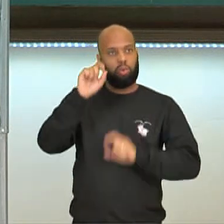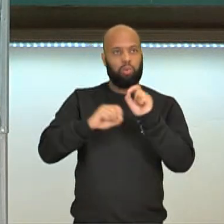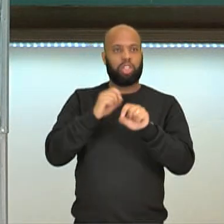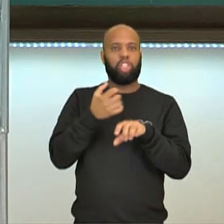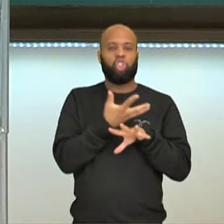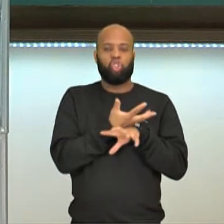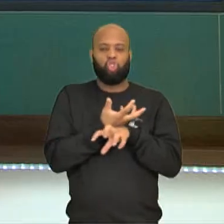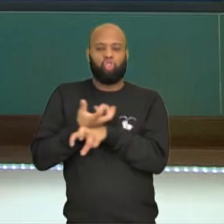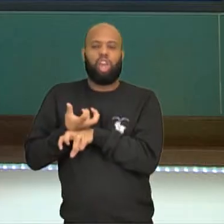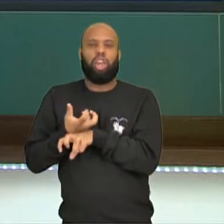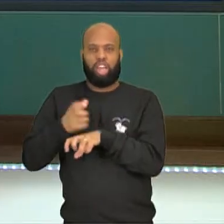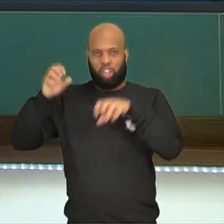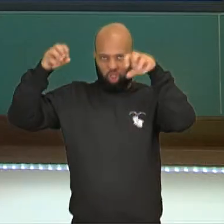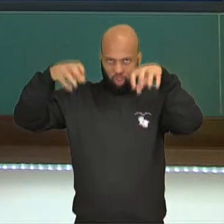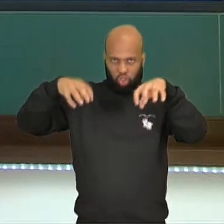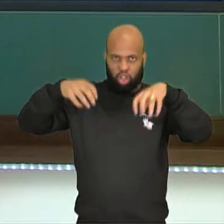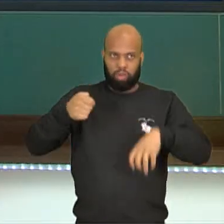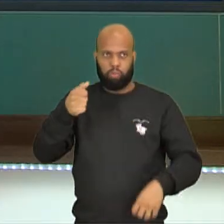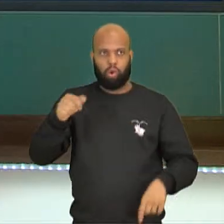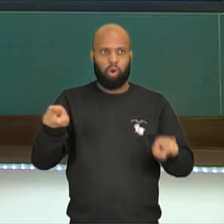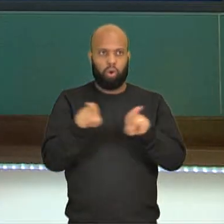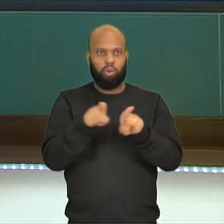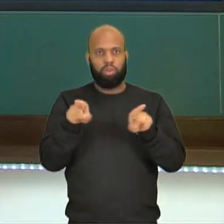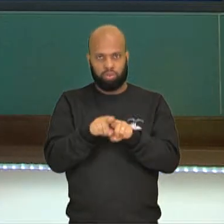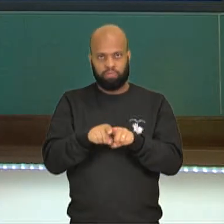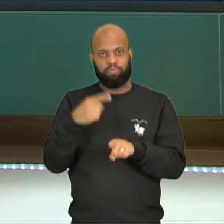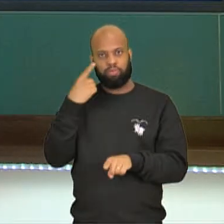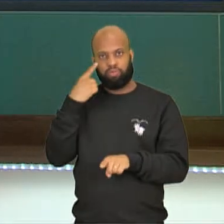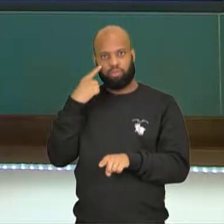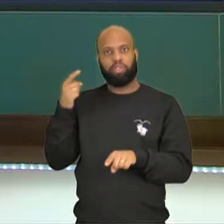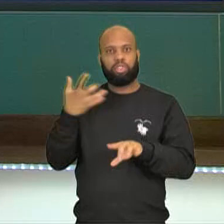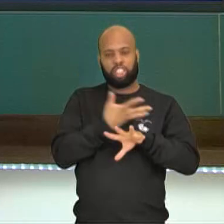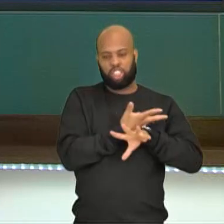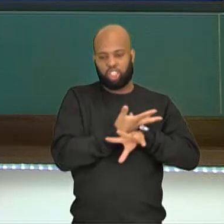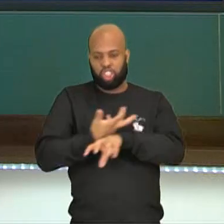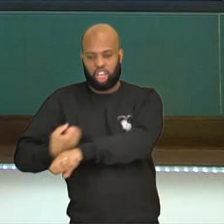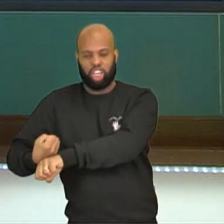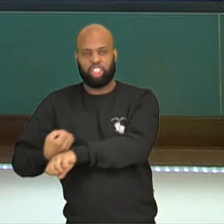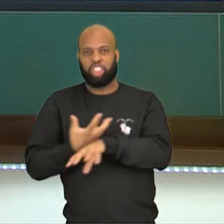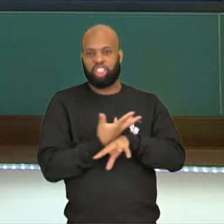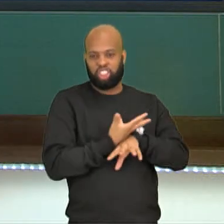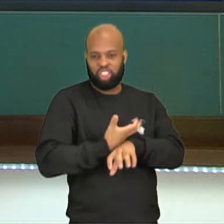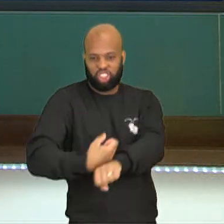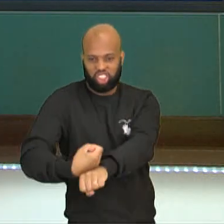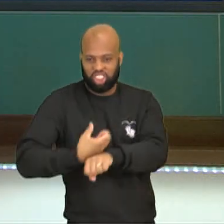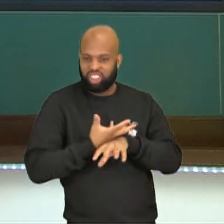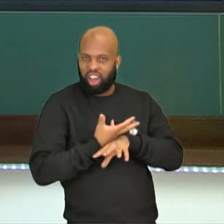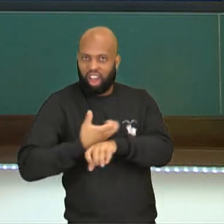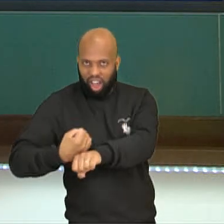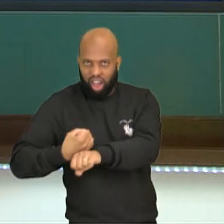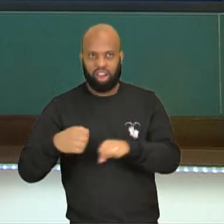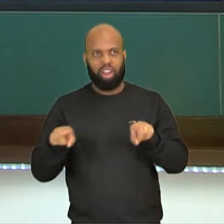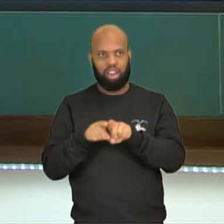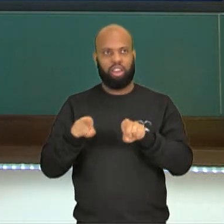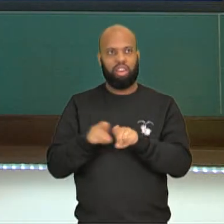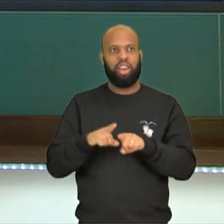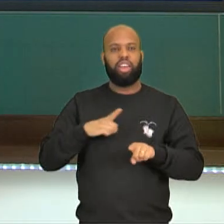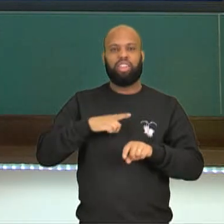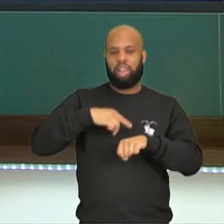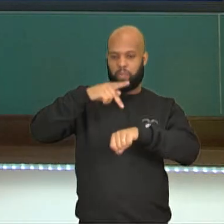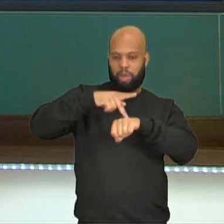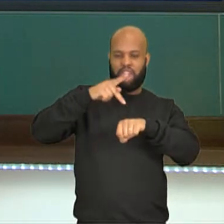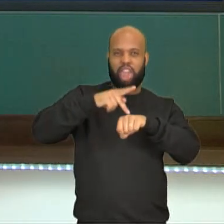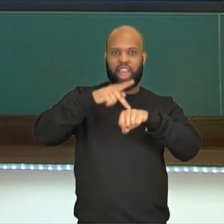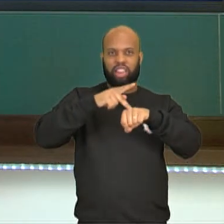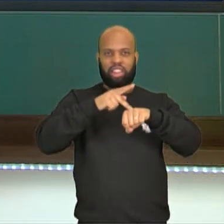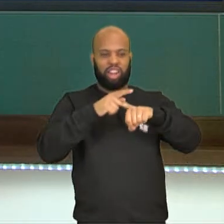seca, como vocês estão vendo aqui na imagem, caatinga pura, né, isso aqui é o símbolo do cartão postal do Parque Nacional, né, que é a pedra furada,